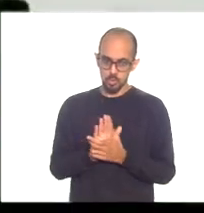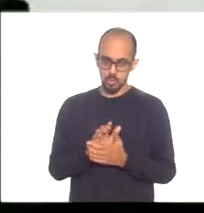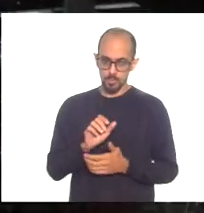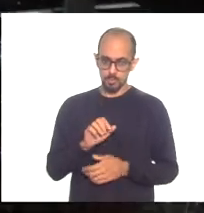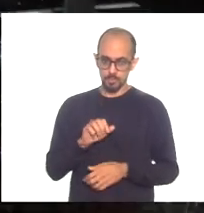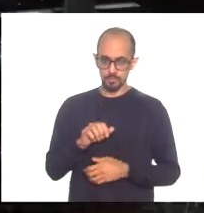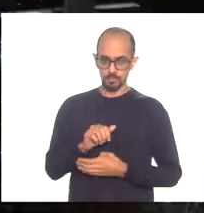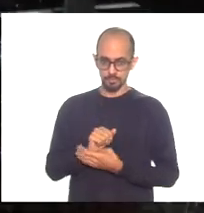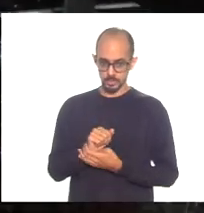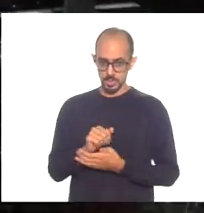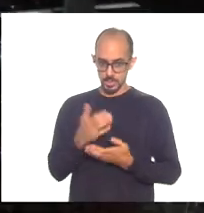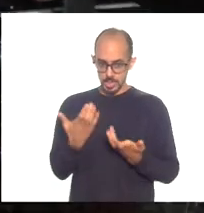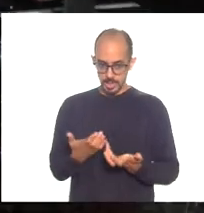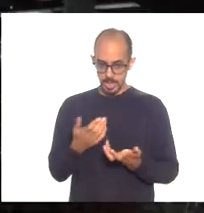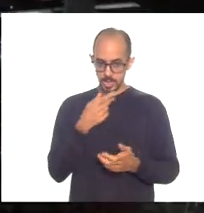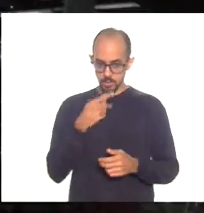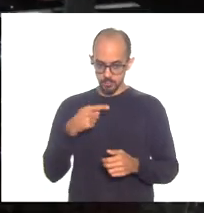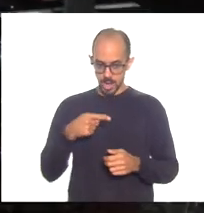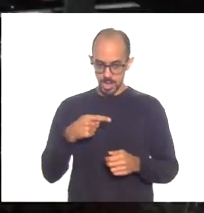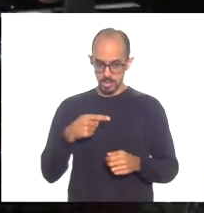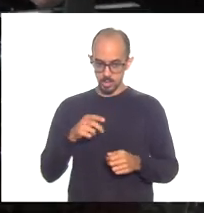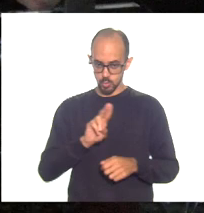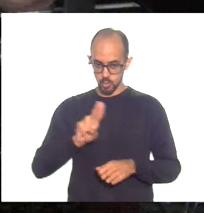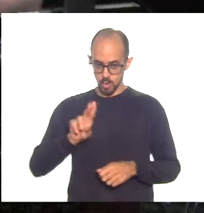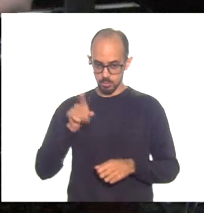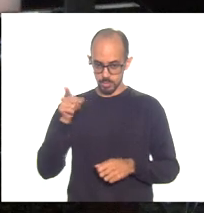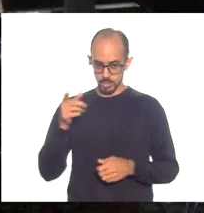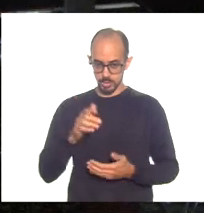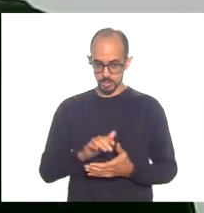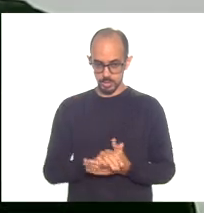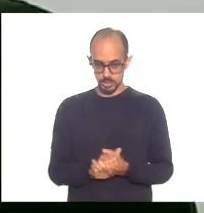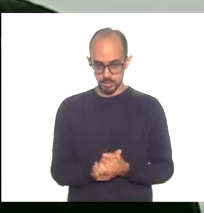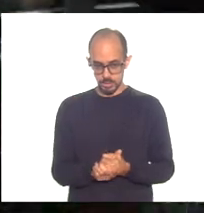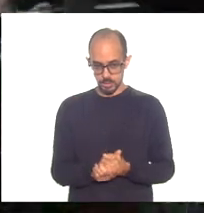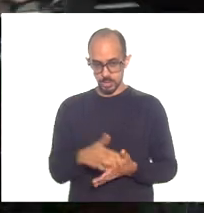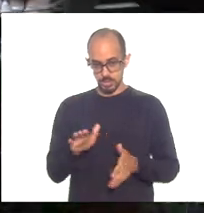ameaçou? Você quer que eu dê o nome dele aqui? Presidente, Vossa Excelência...